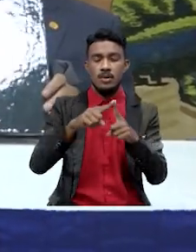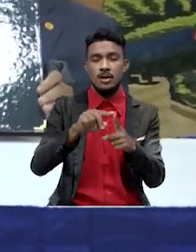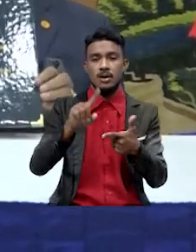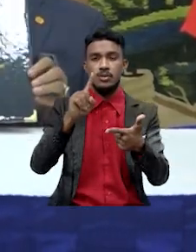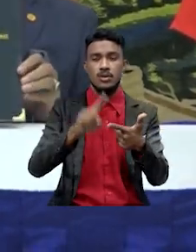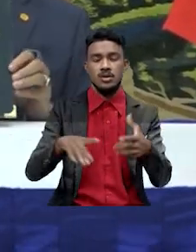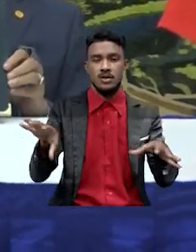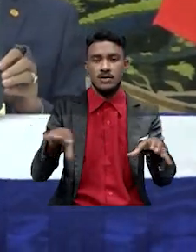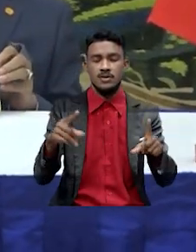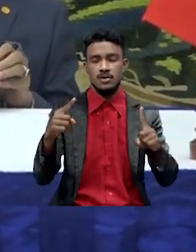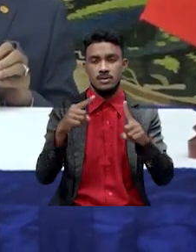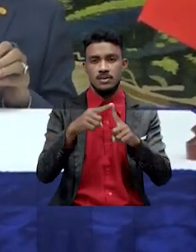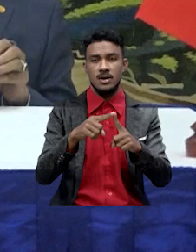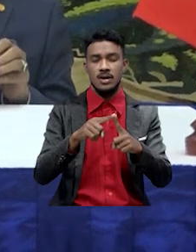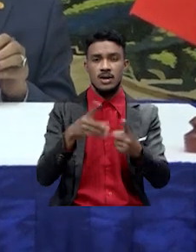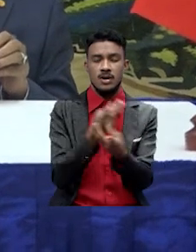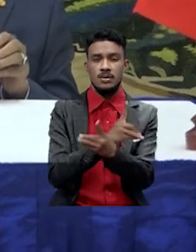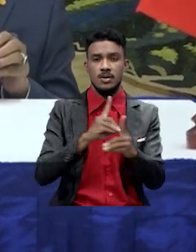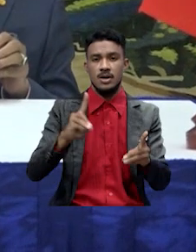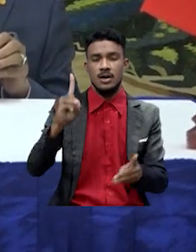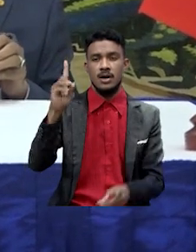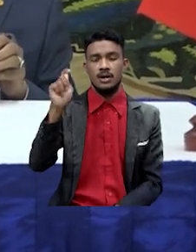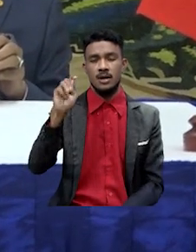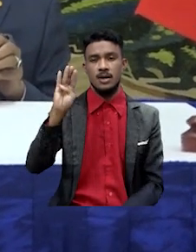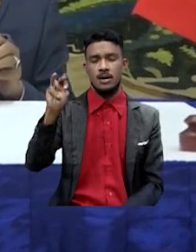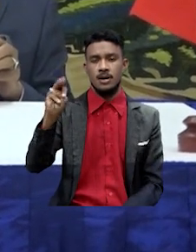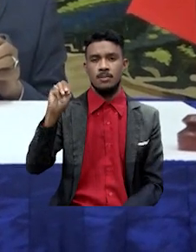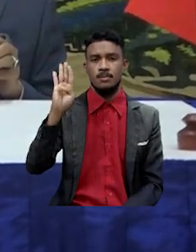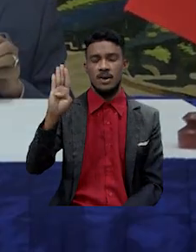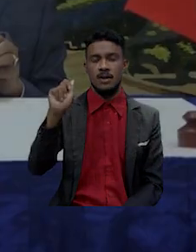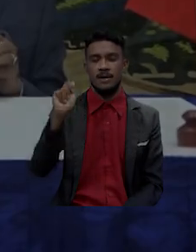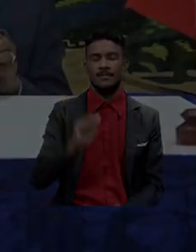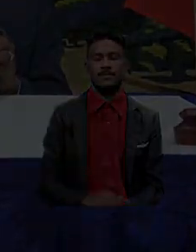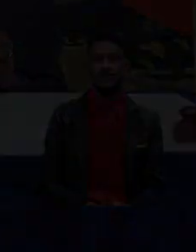projeto de demonstrasão DTMBA. Agustinho da Costa, GMN.